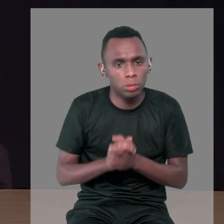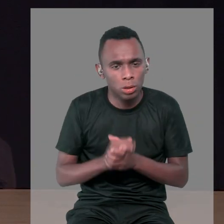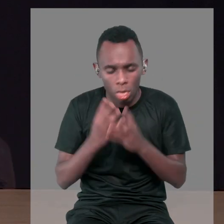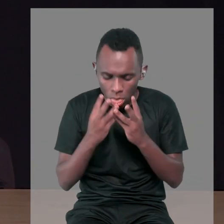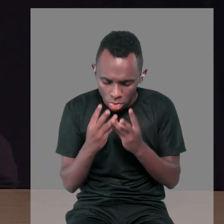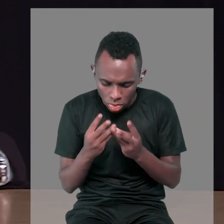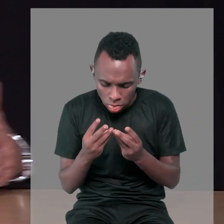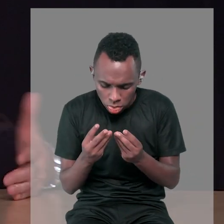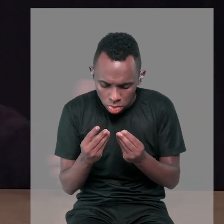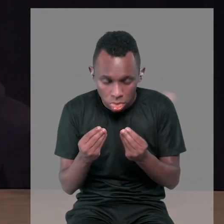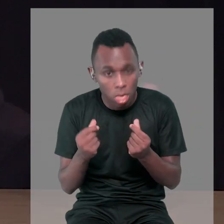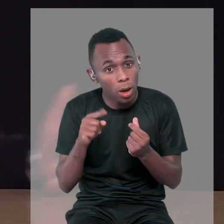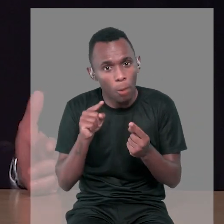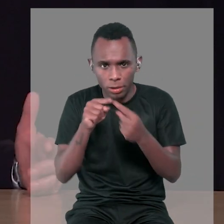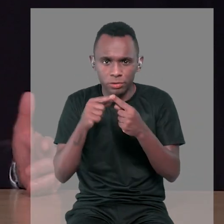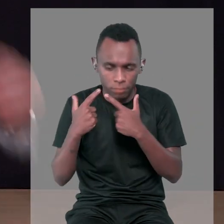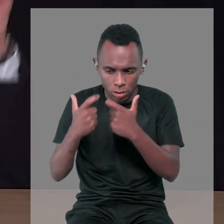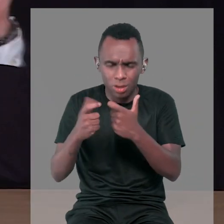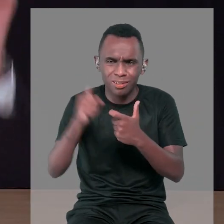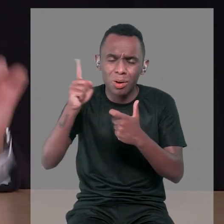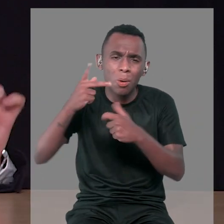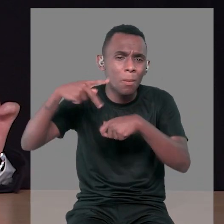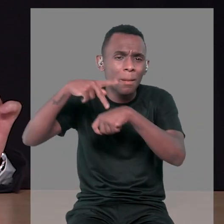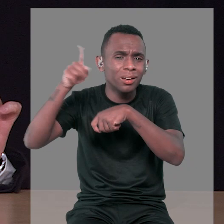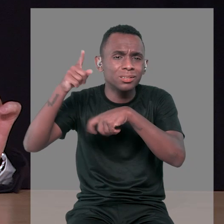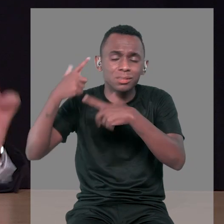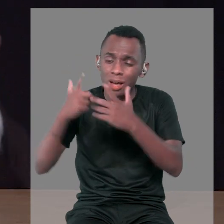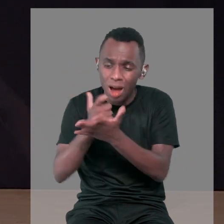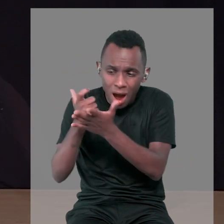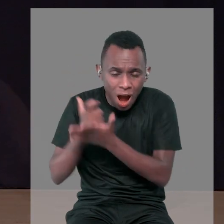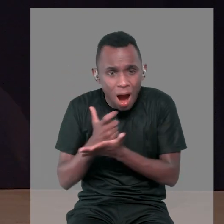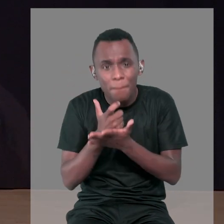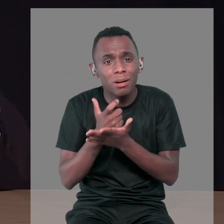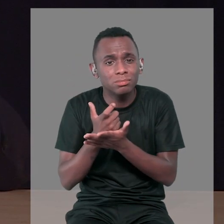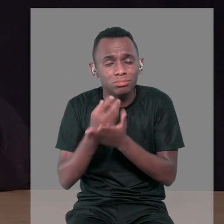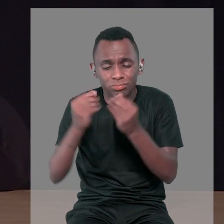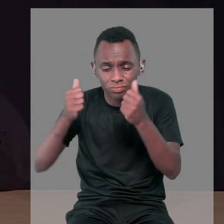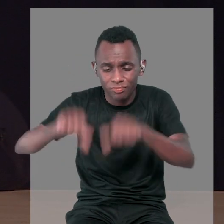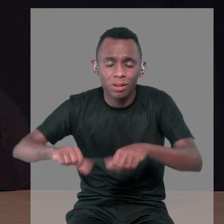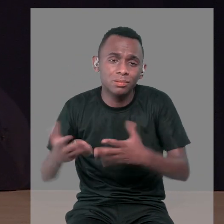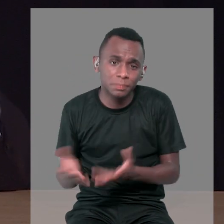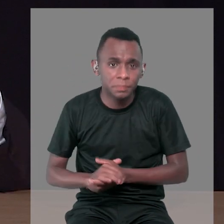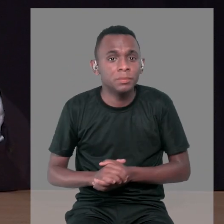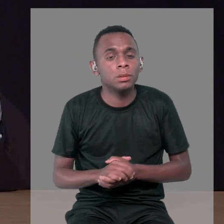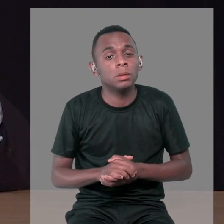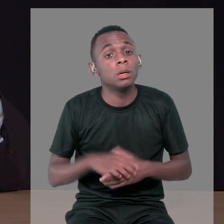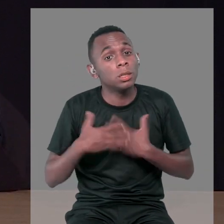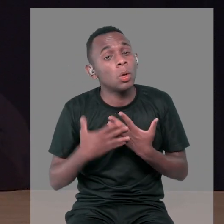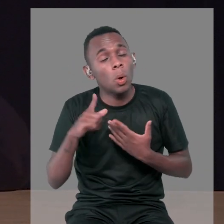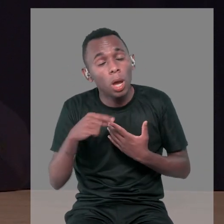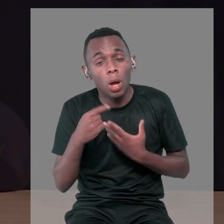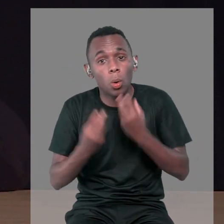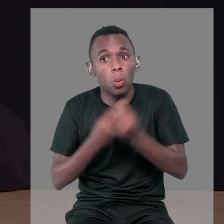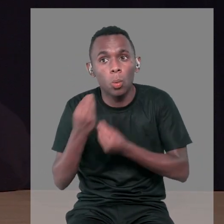um país que militarmente é mais fraco do que ele. Aí está o risco. É na imponderabilidade desse fator que